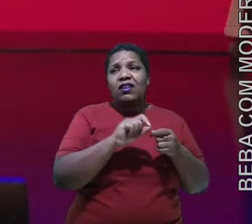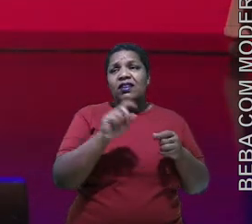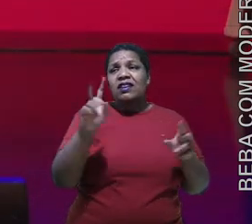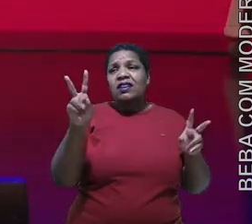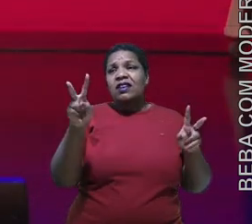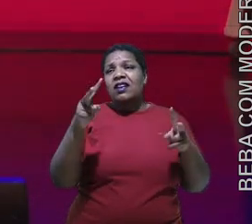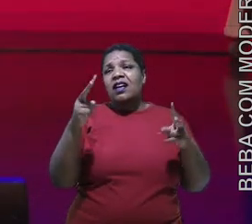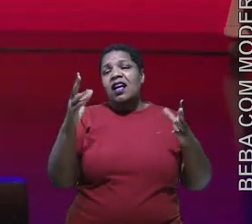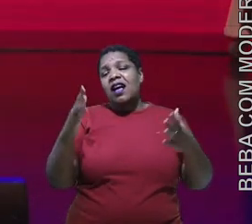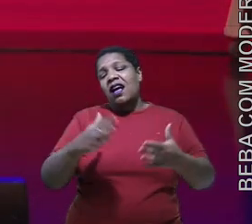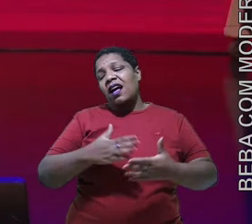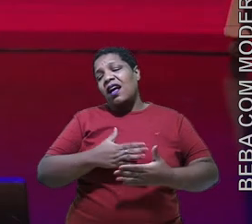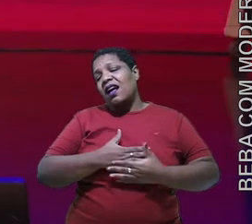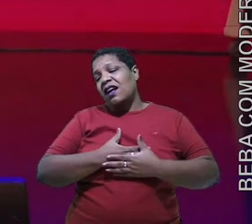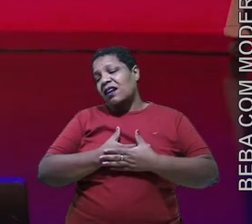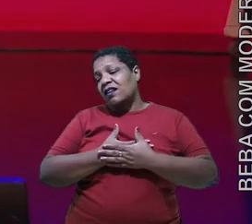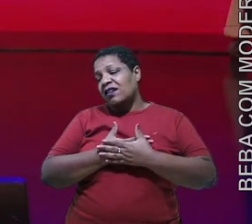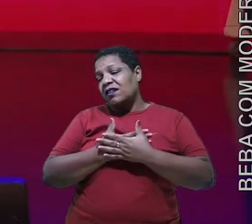gosto